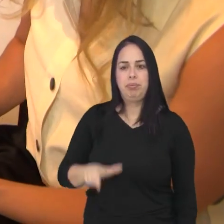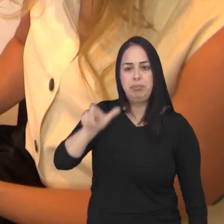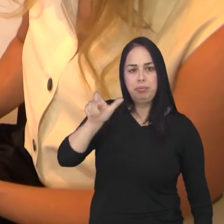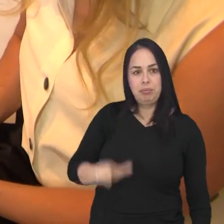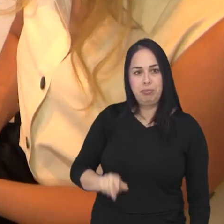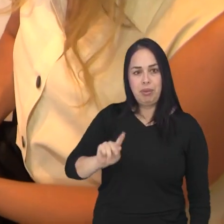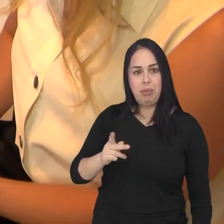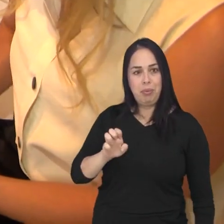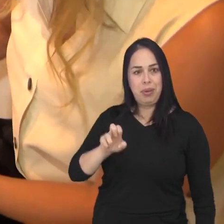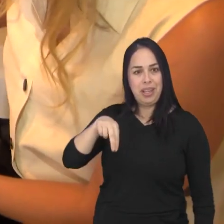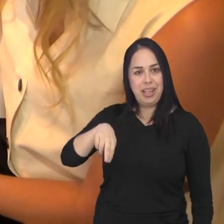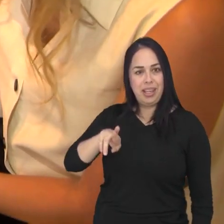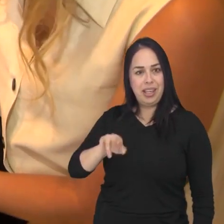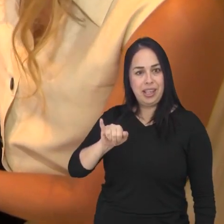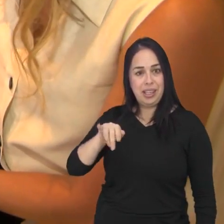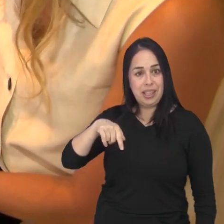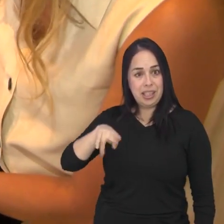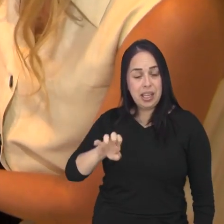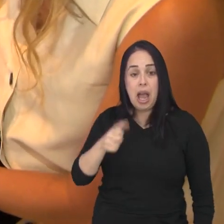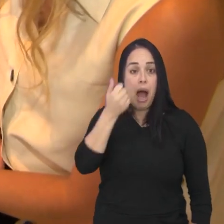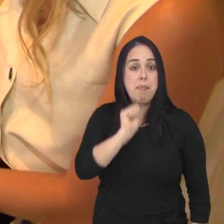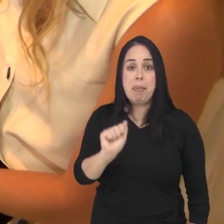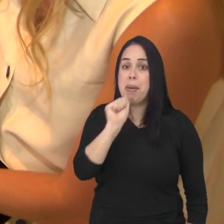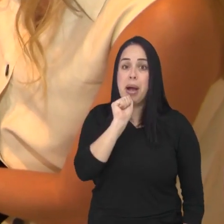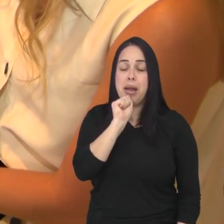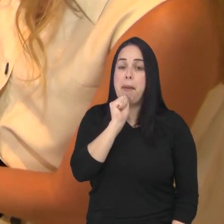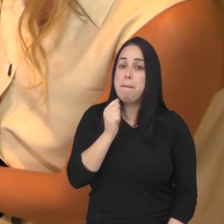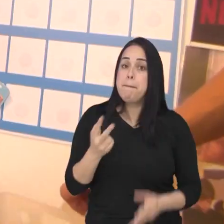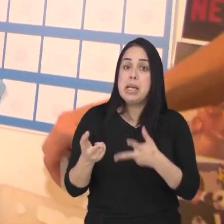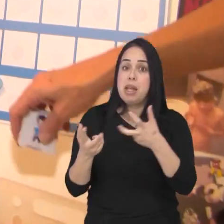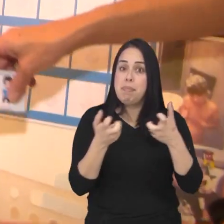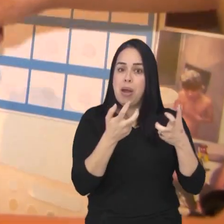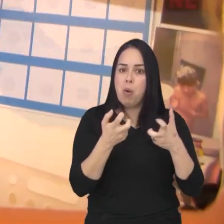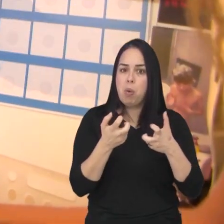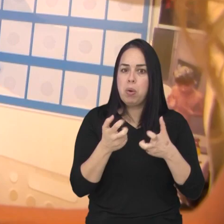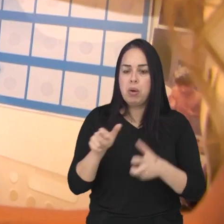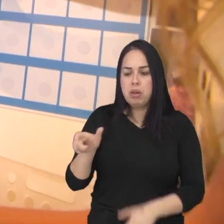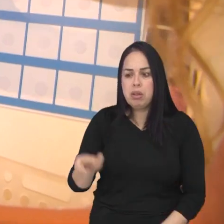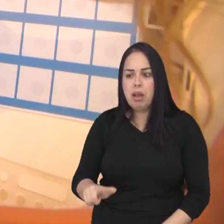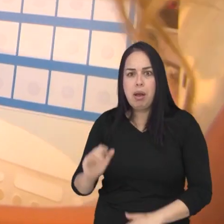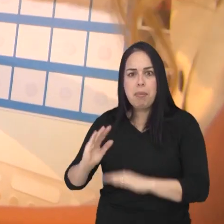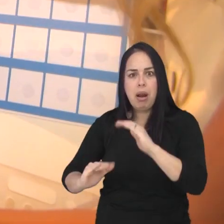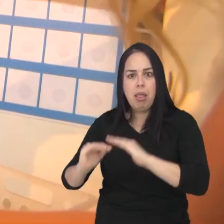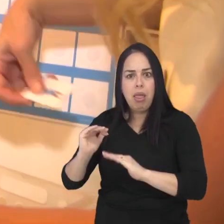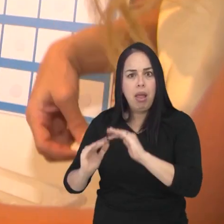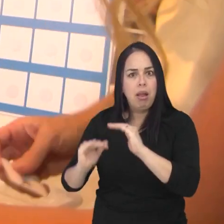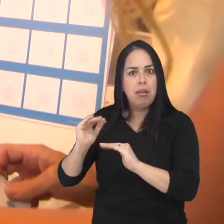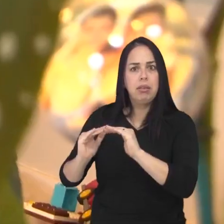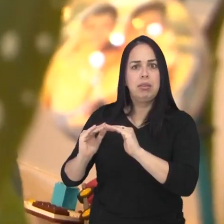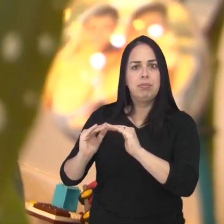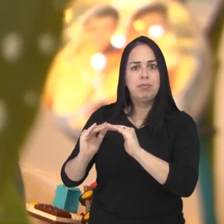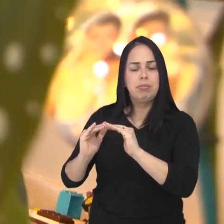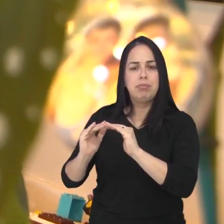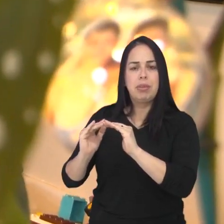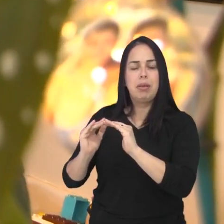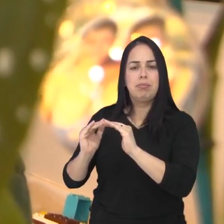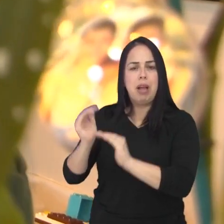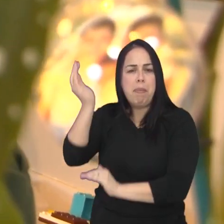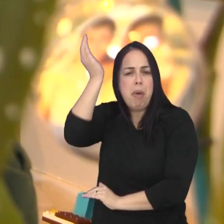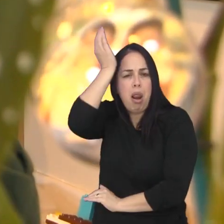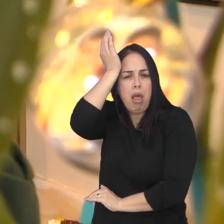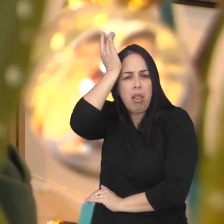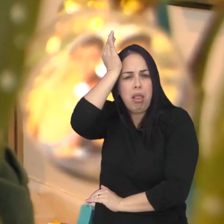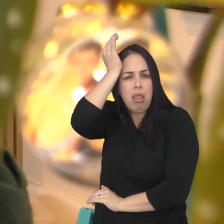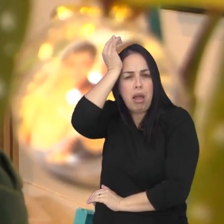No caso do Henrique, a mãe percebeu logo nos primeiros anos de vida que o filho começou a perder habilidades. Já eram